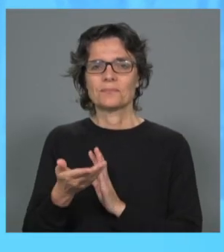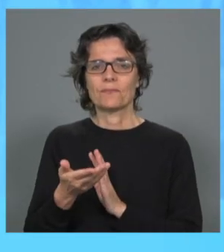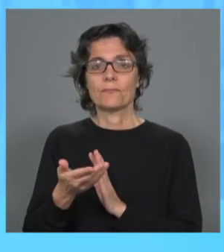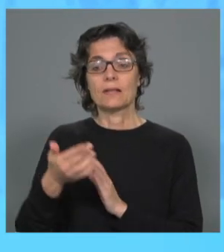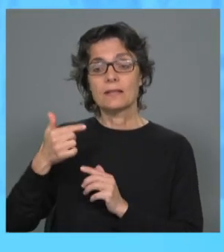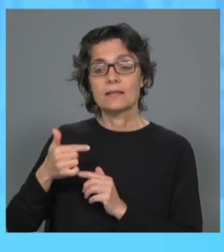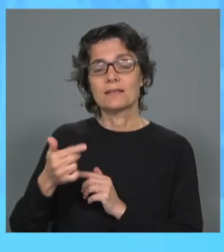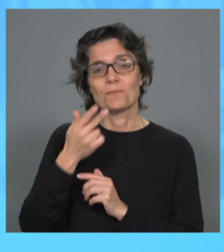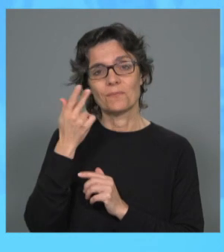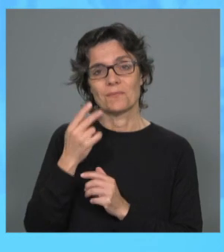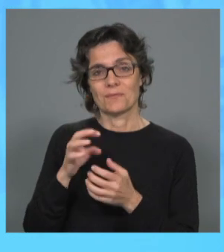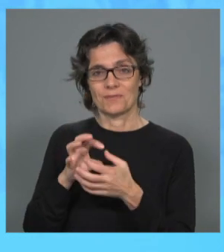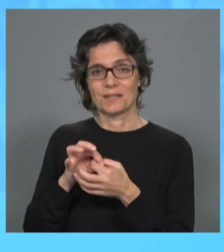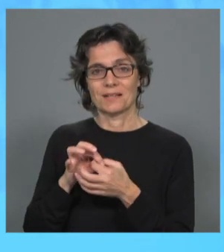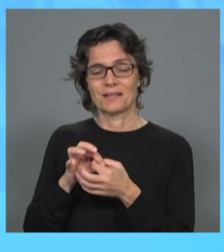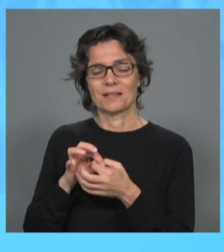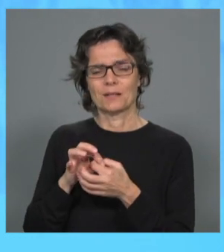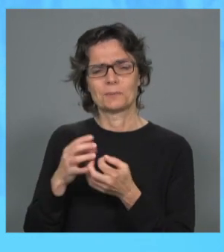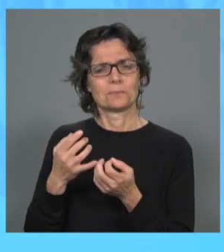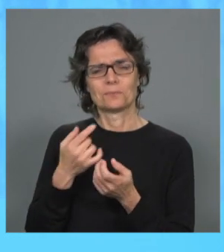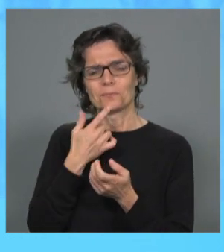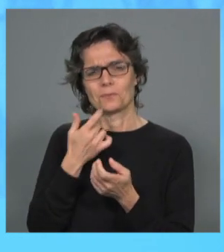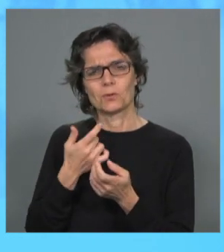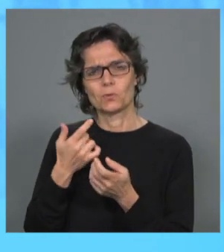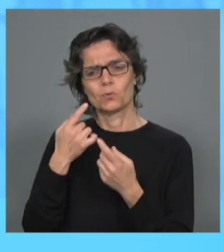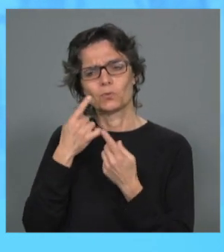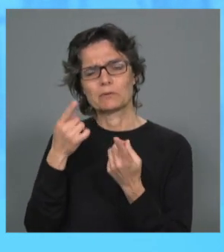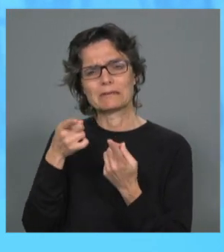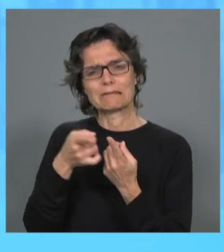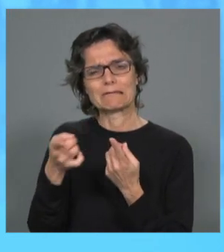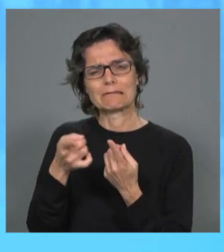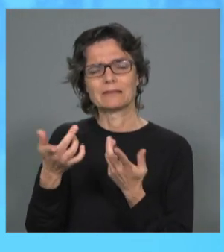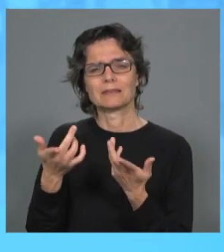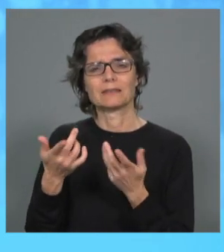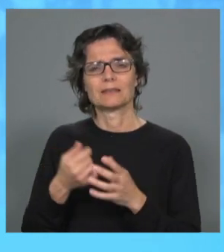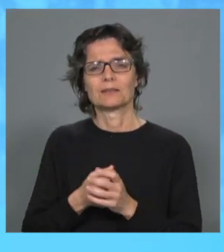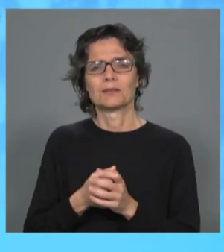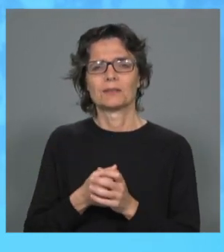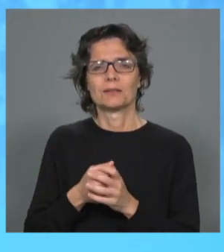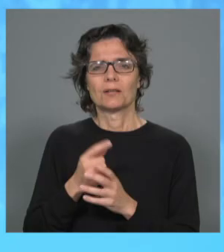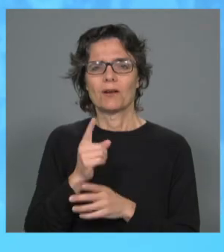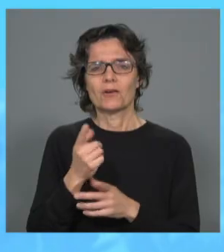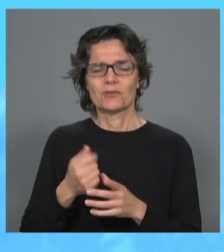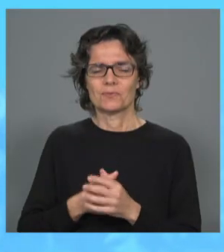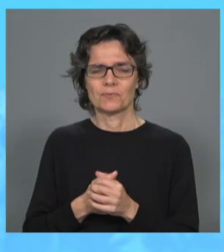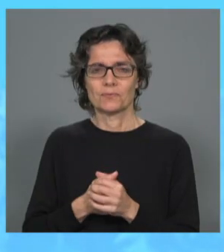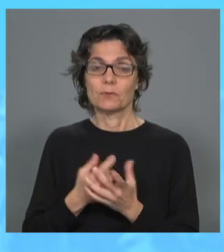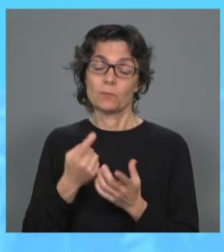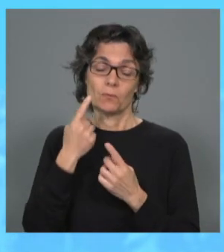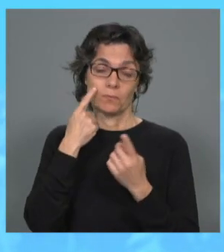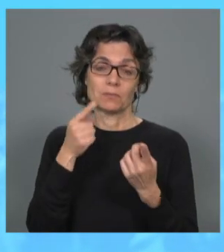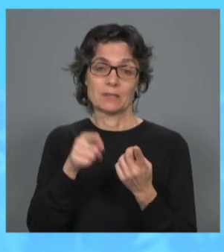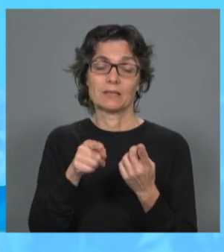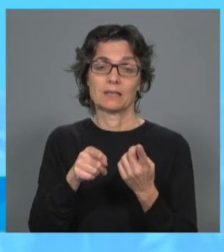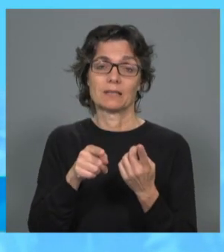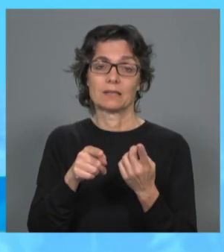Vida. Qual é o propósito desta iniciativa, irmã Inês Senra? Esta iniciativa já